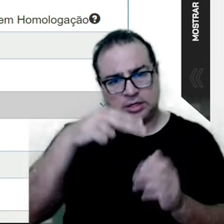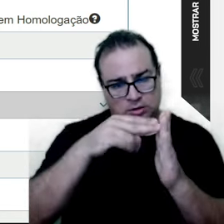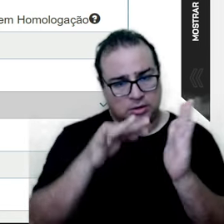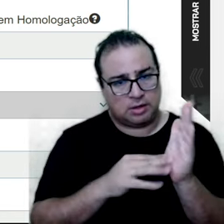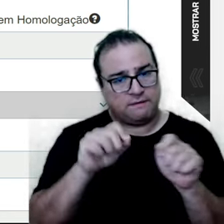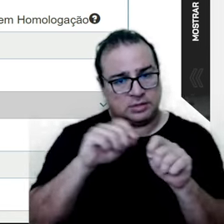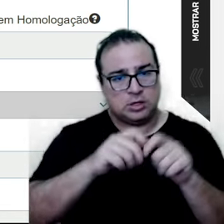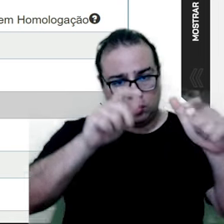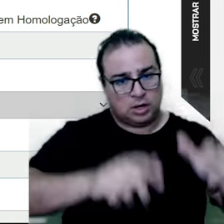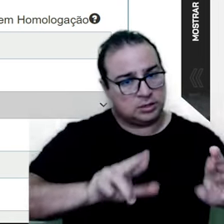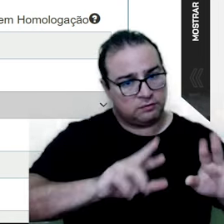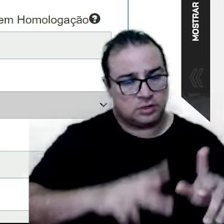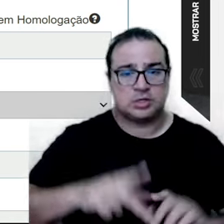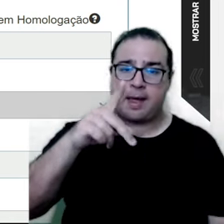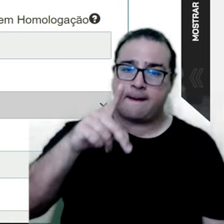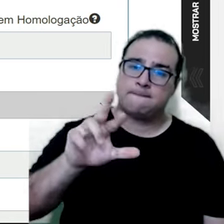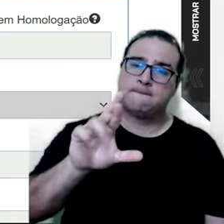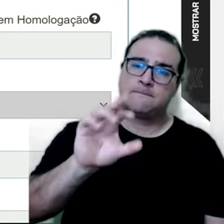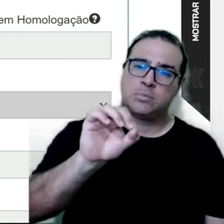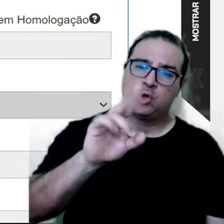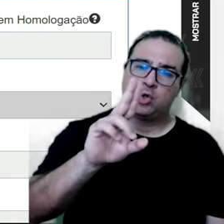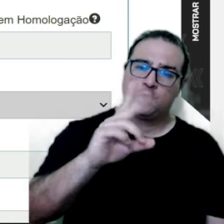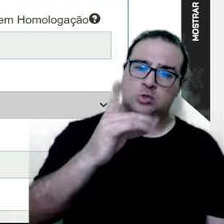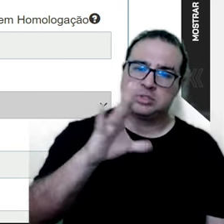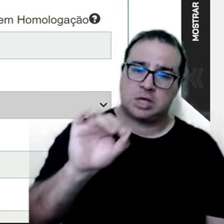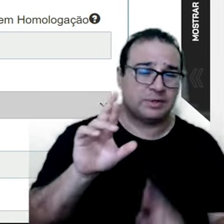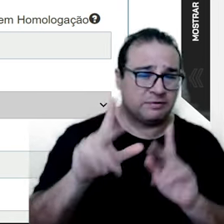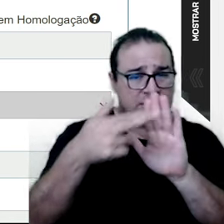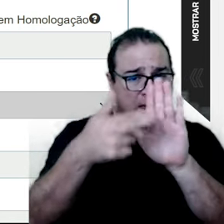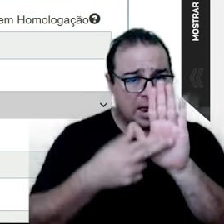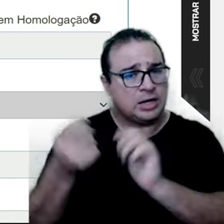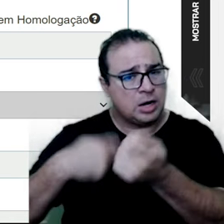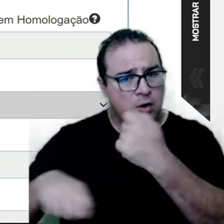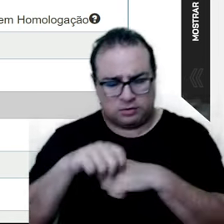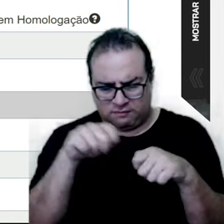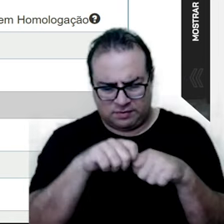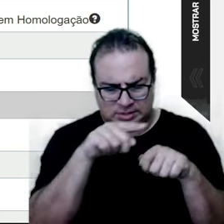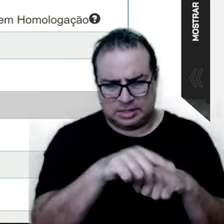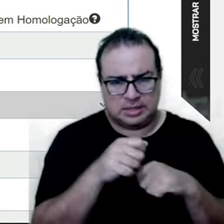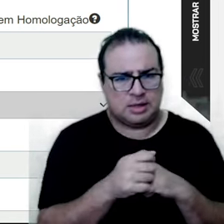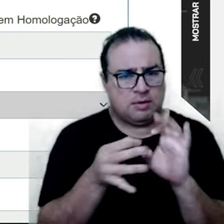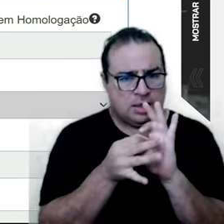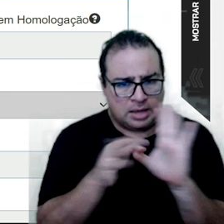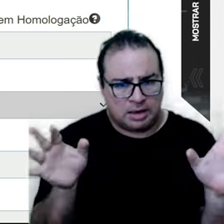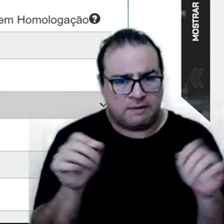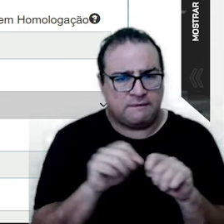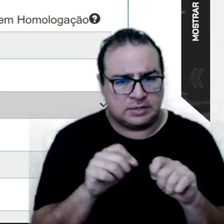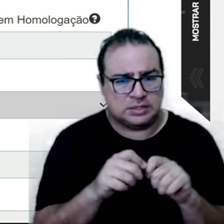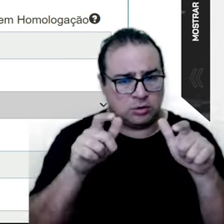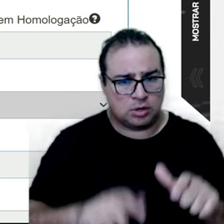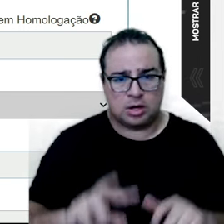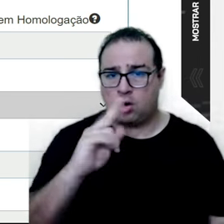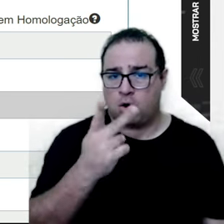valendo é na produção as regras de negócio que vocês forem acionar no sistema não acione habilitar para emissões para